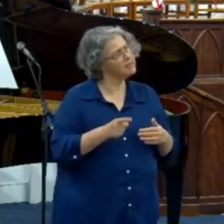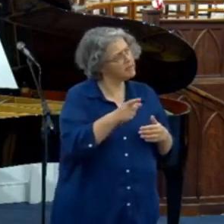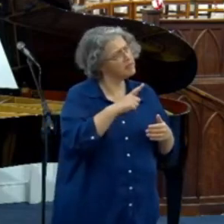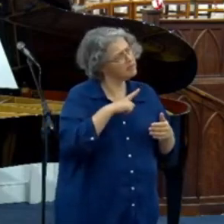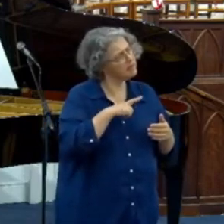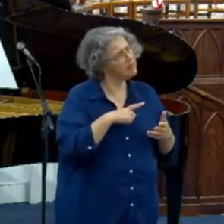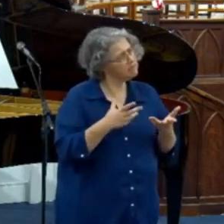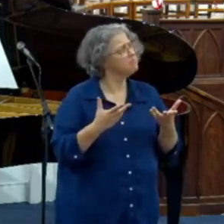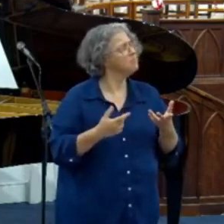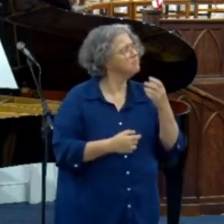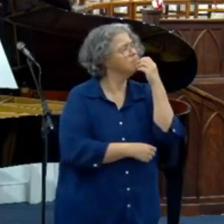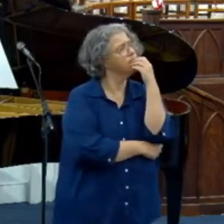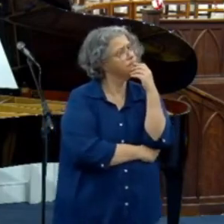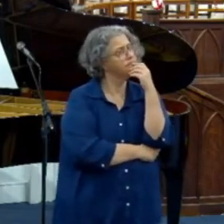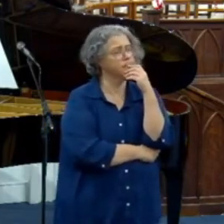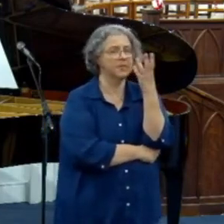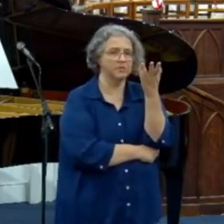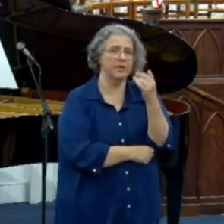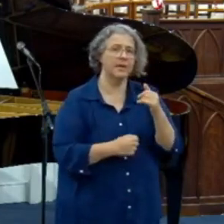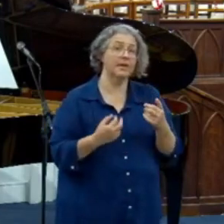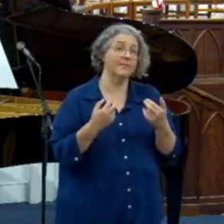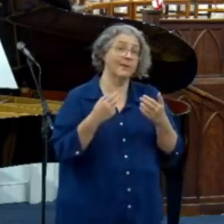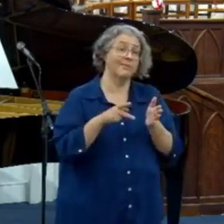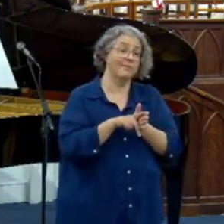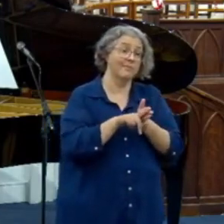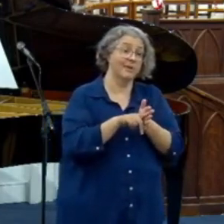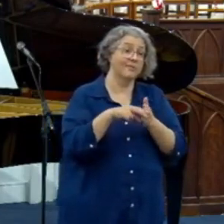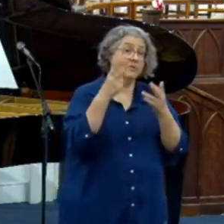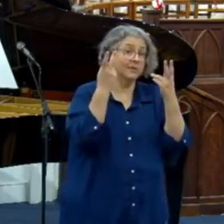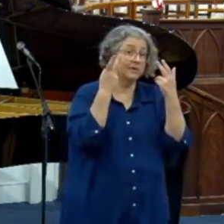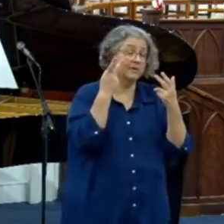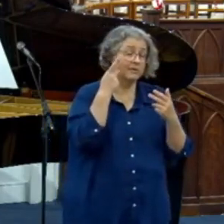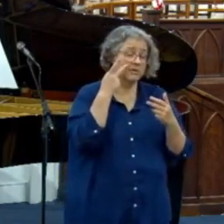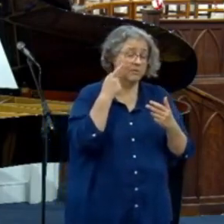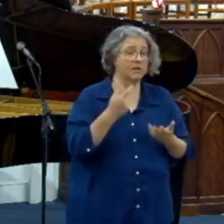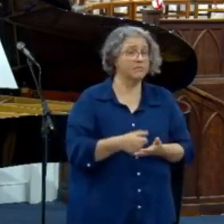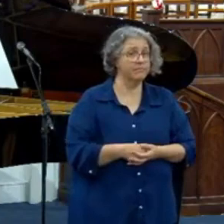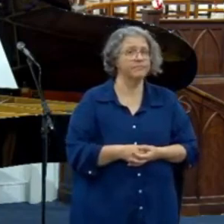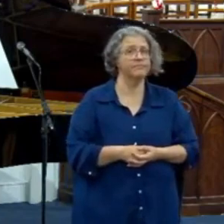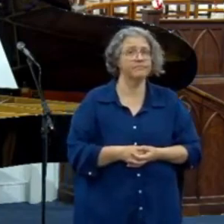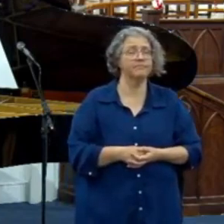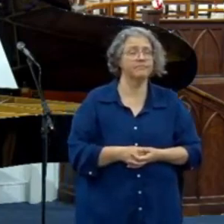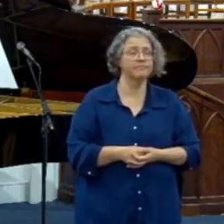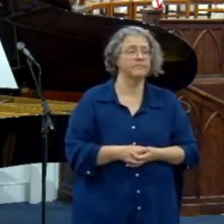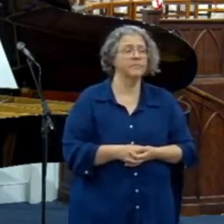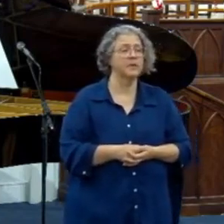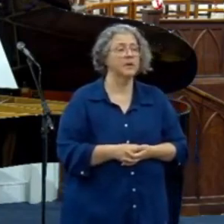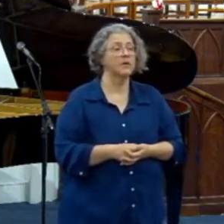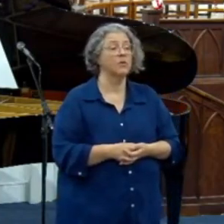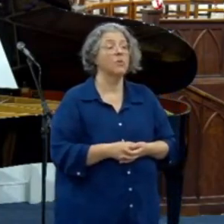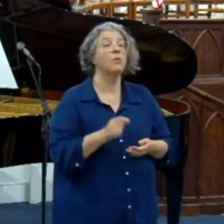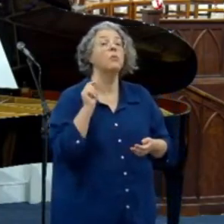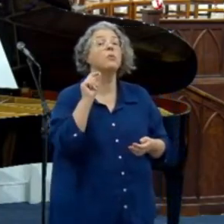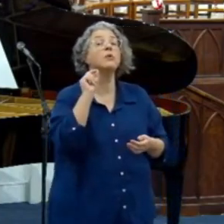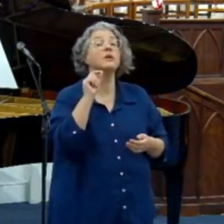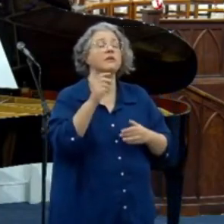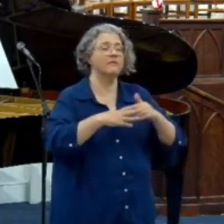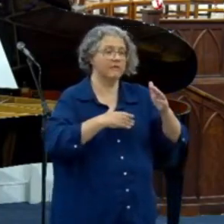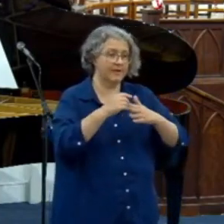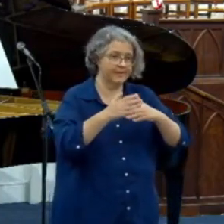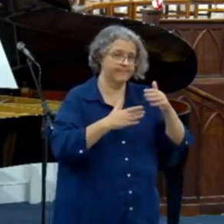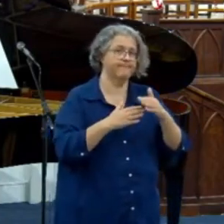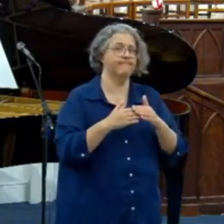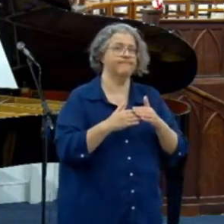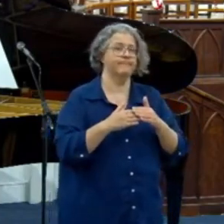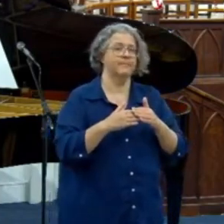comum no ambiente hebraico: que farei para herdar a vida